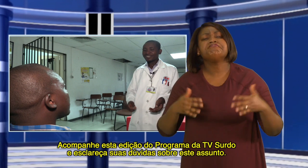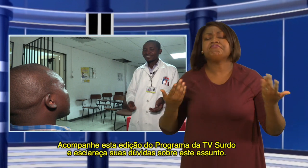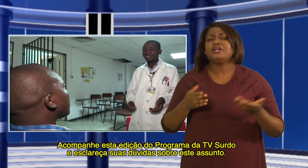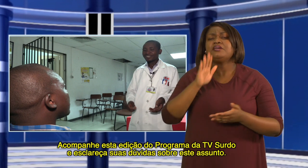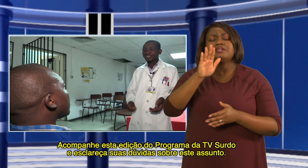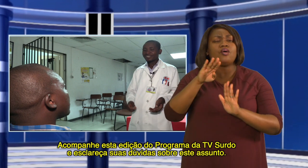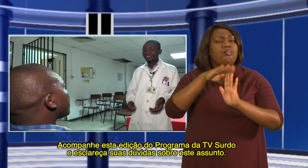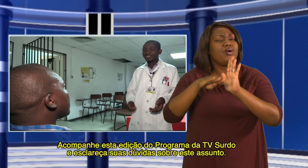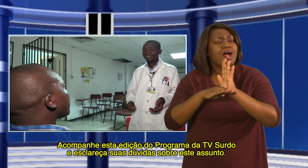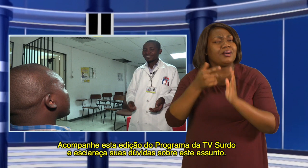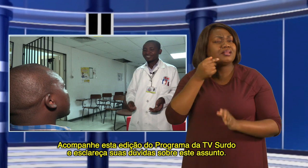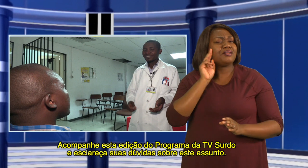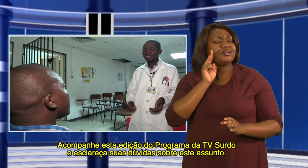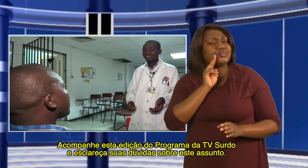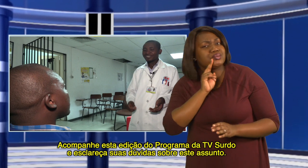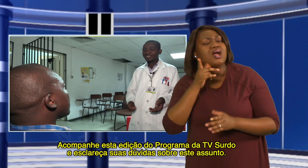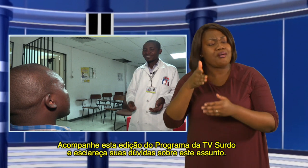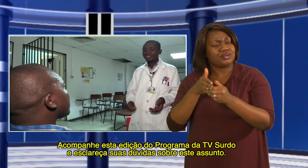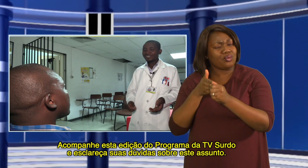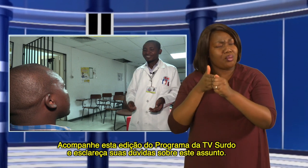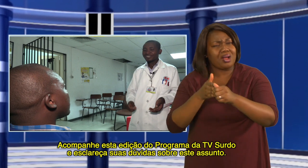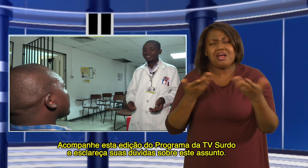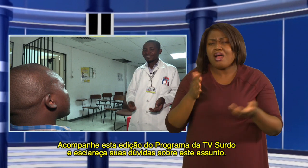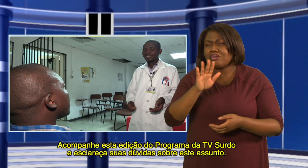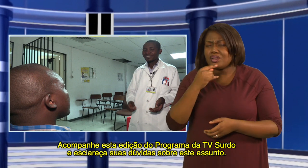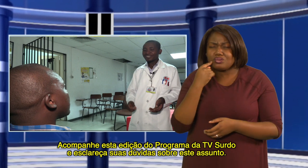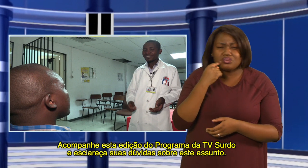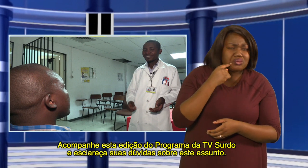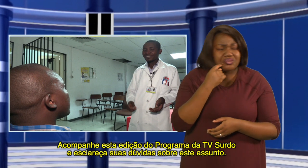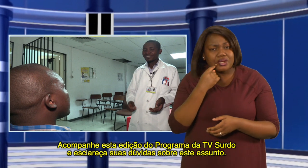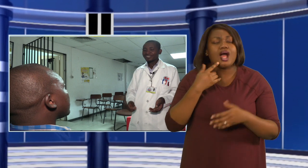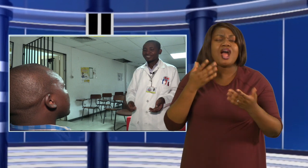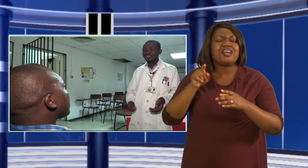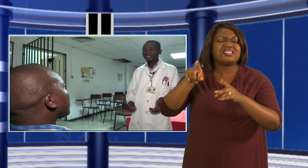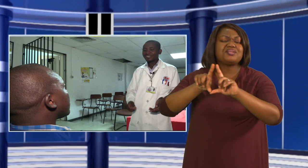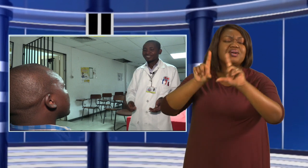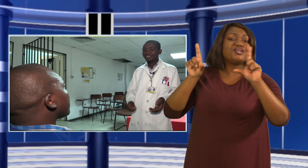edição do programa da TV Surdo e esclareça as suas dúvidas sobre este assunto.